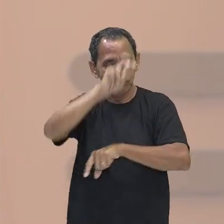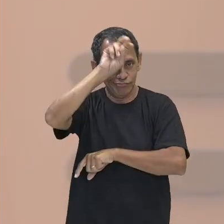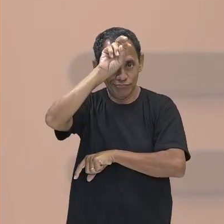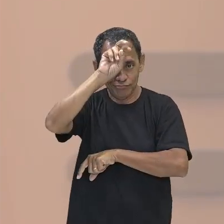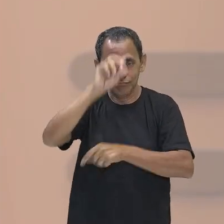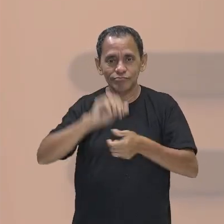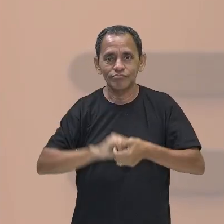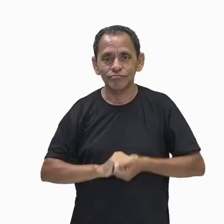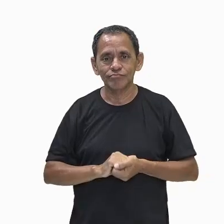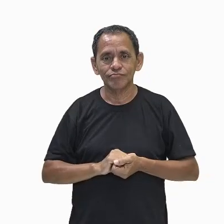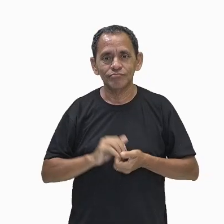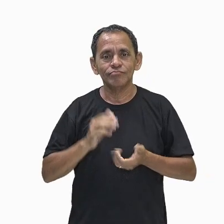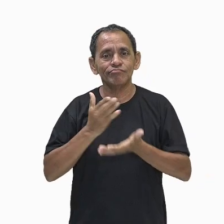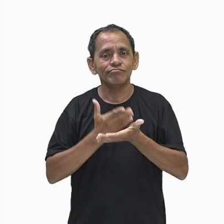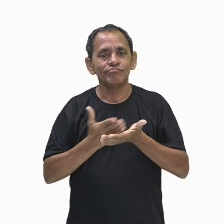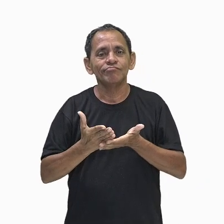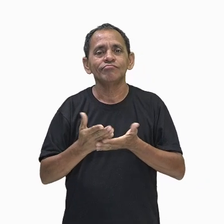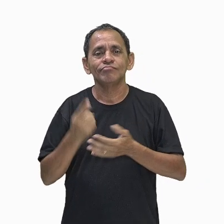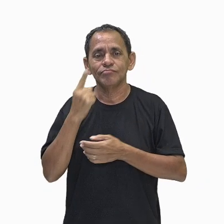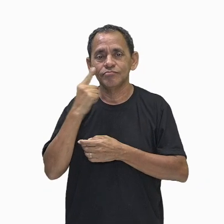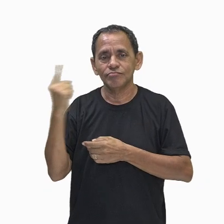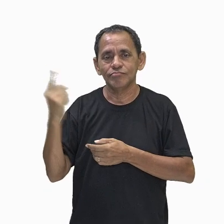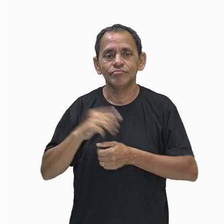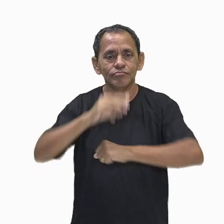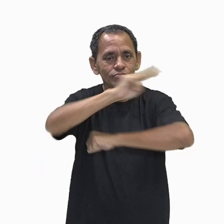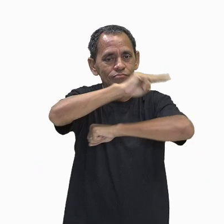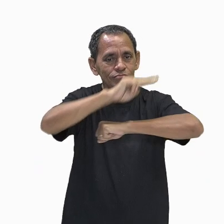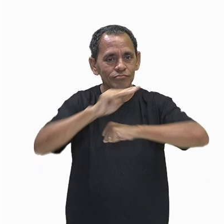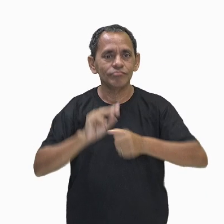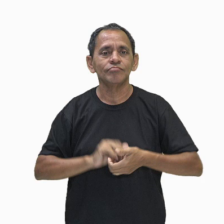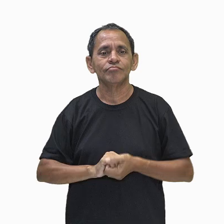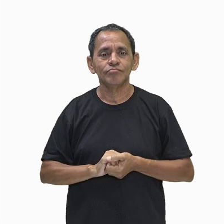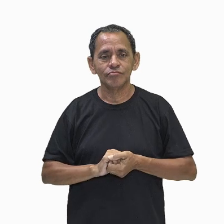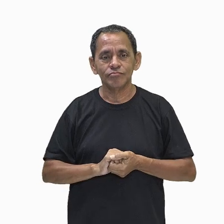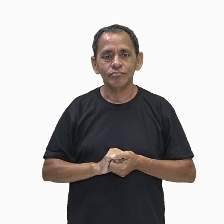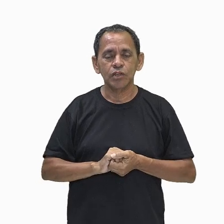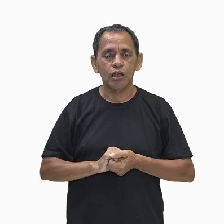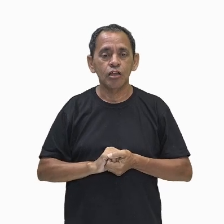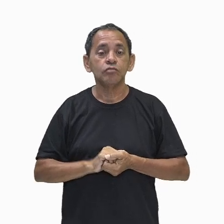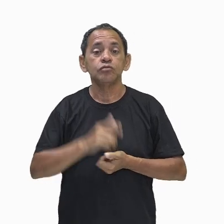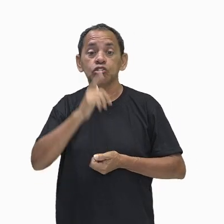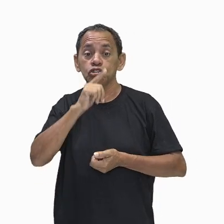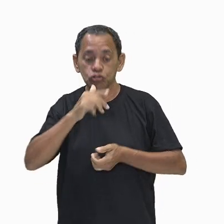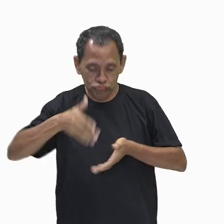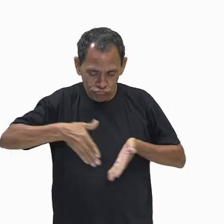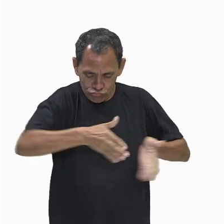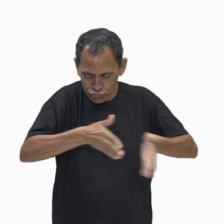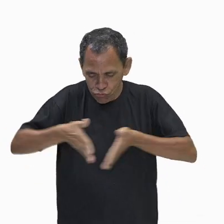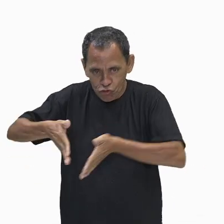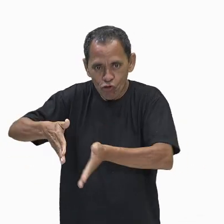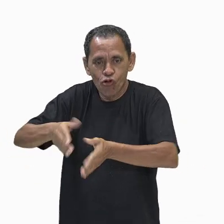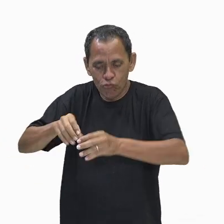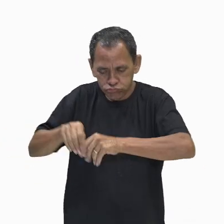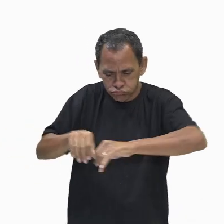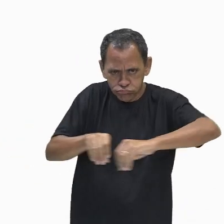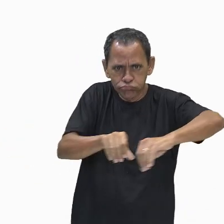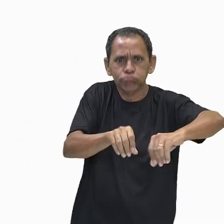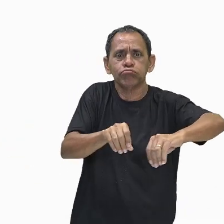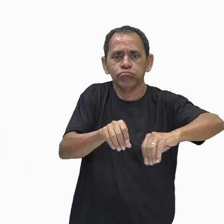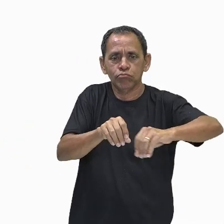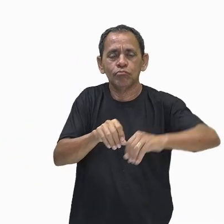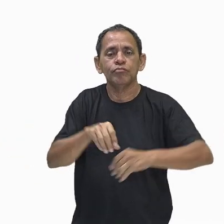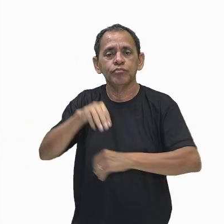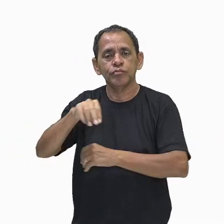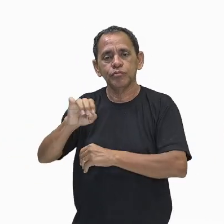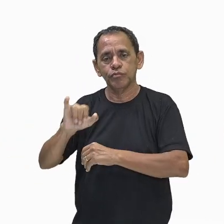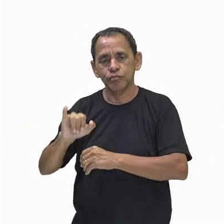demora, vamos começar aí com a Mesopotâmia. Mesopotâmia significa então terra entre rios ou meio de rios.